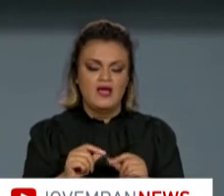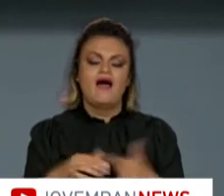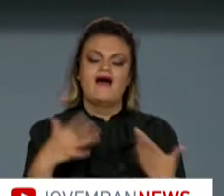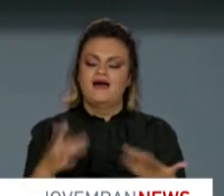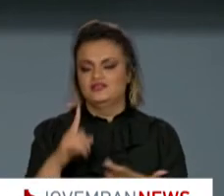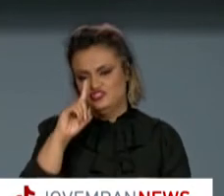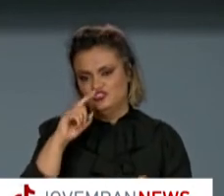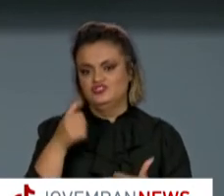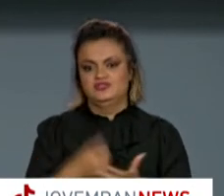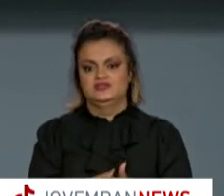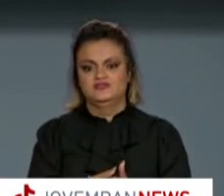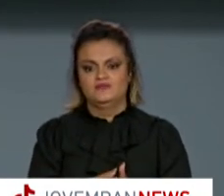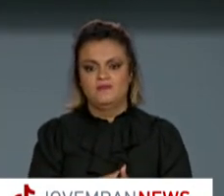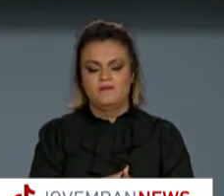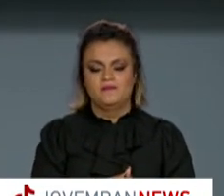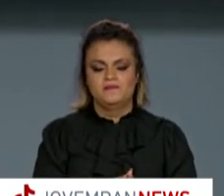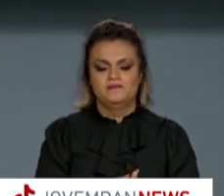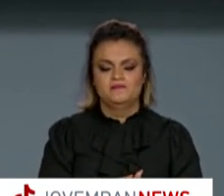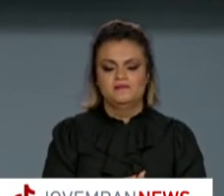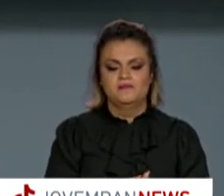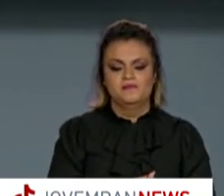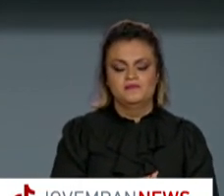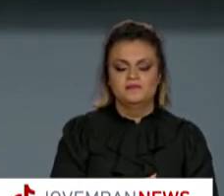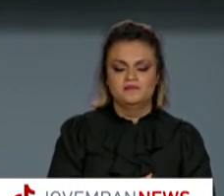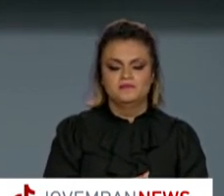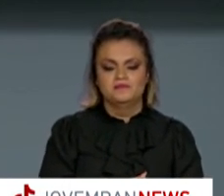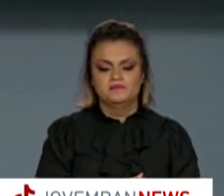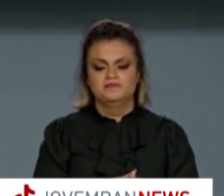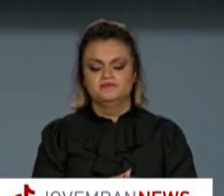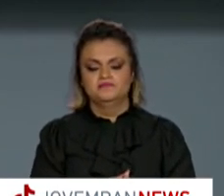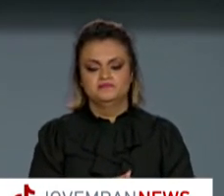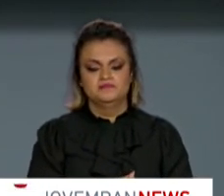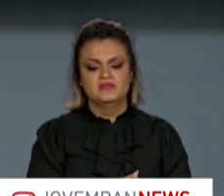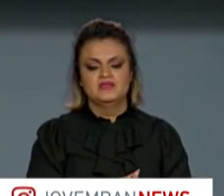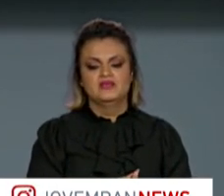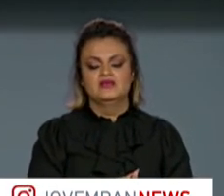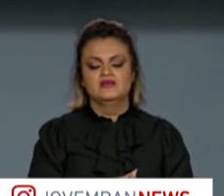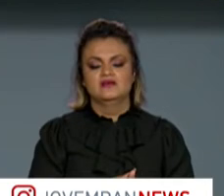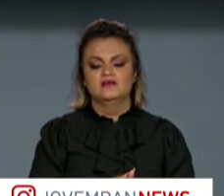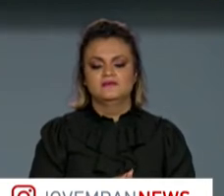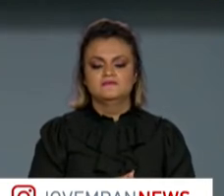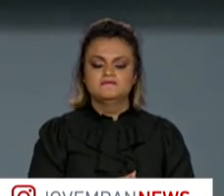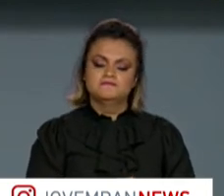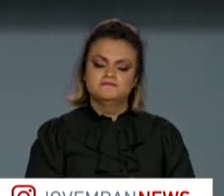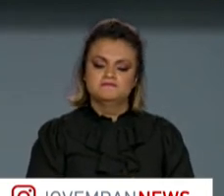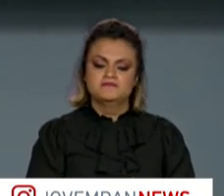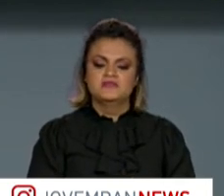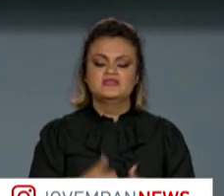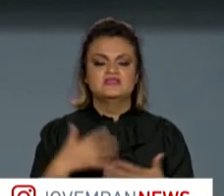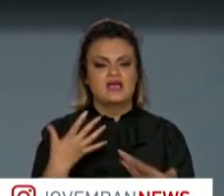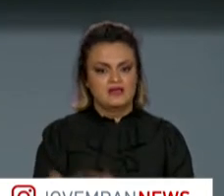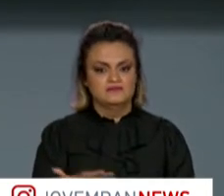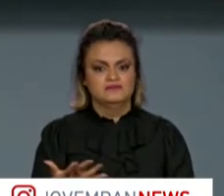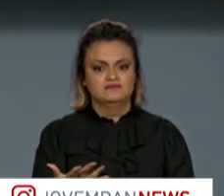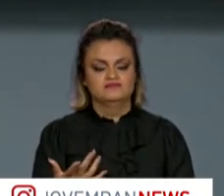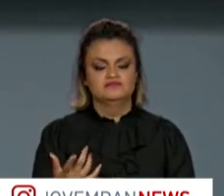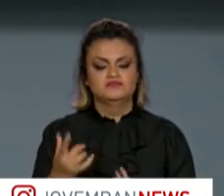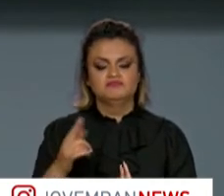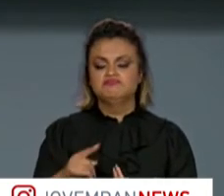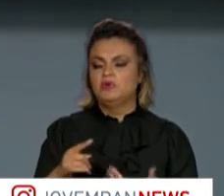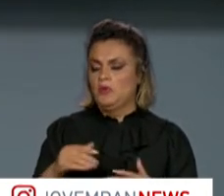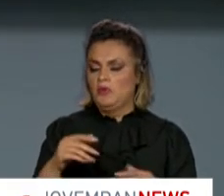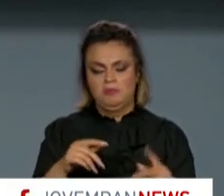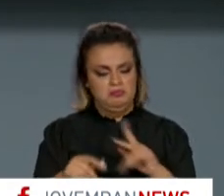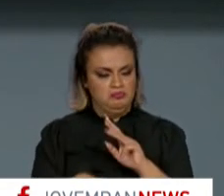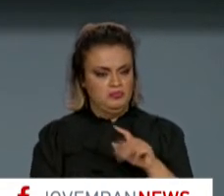a decisão sobre a questão da reoneração. Isso foi acatado